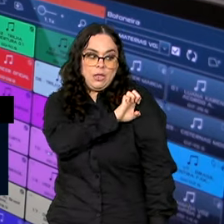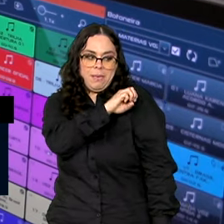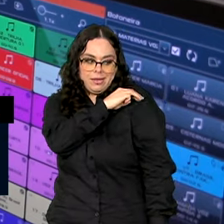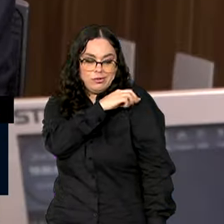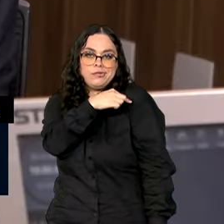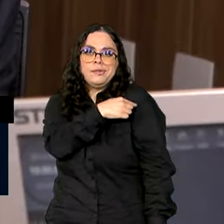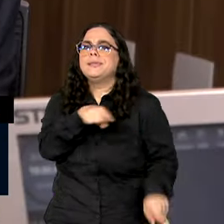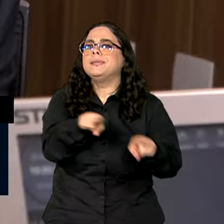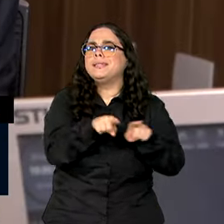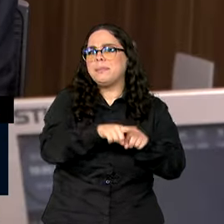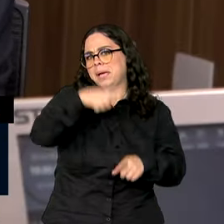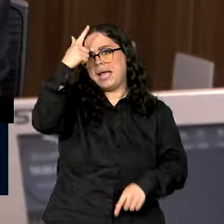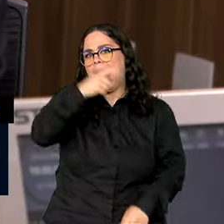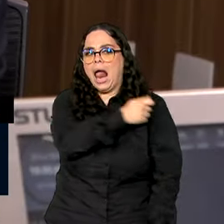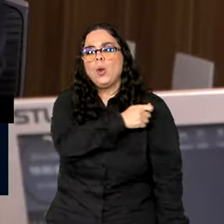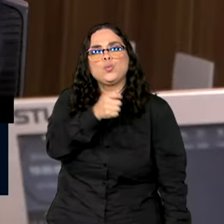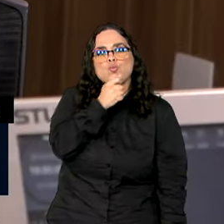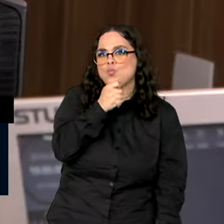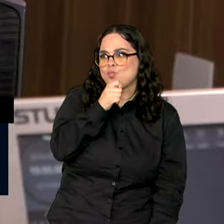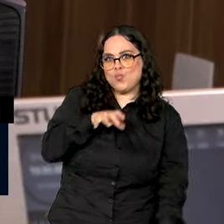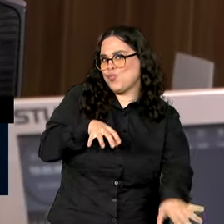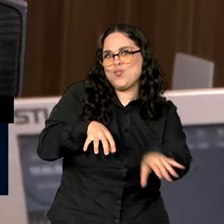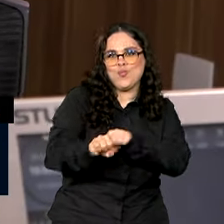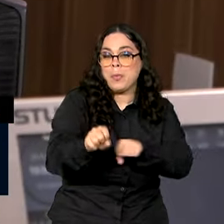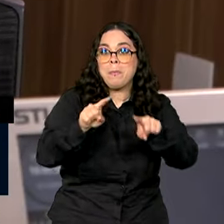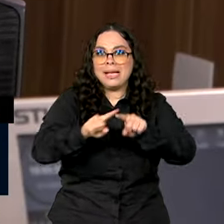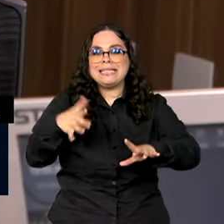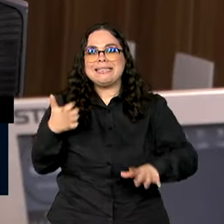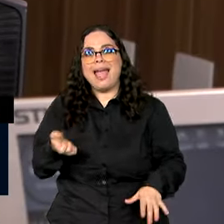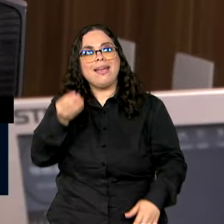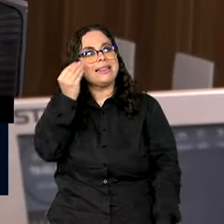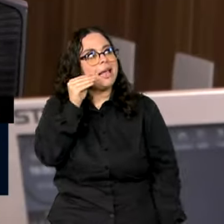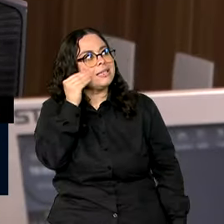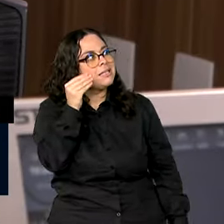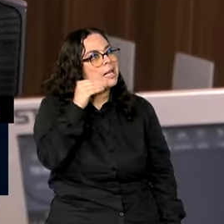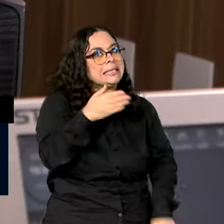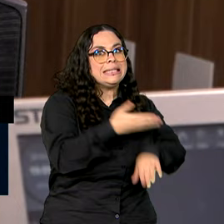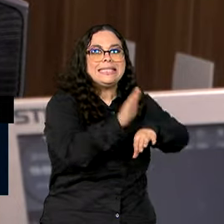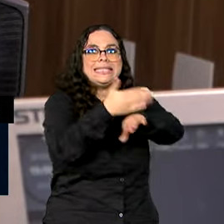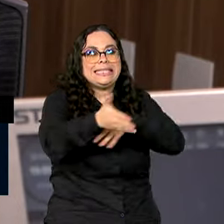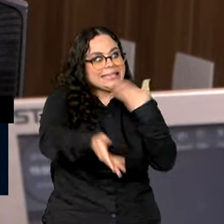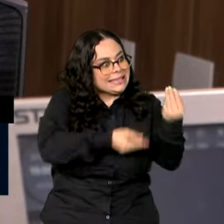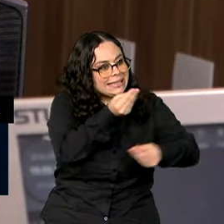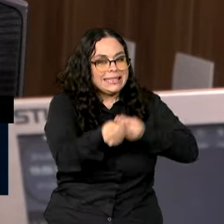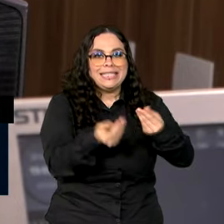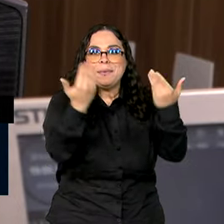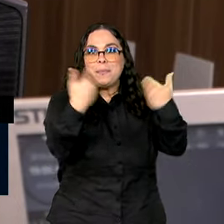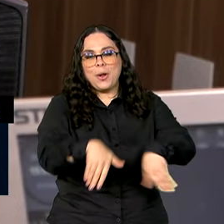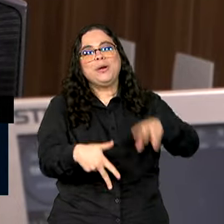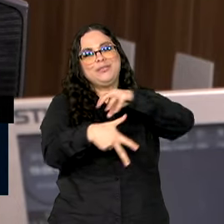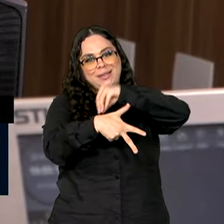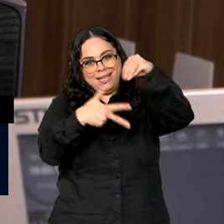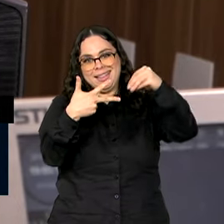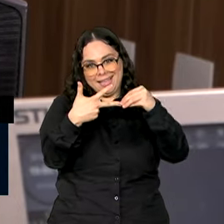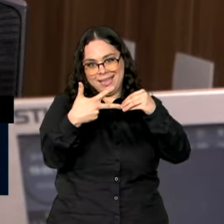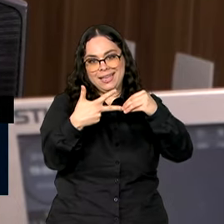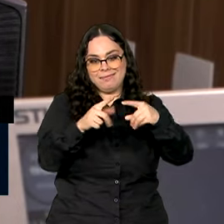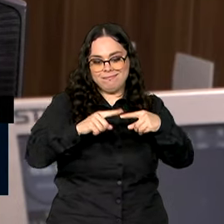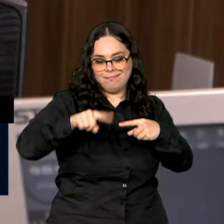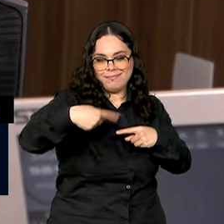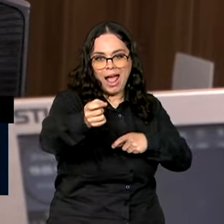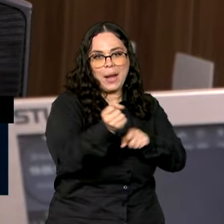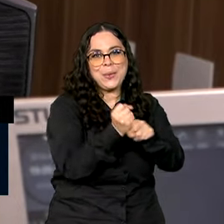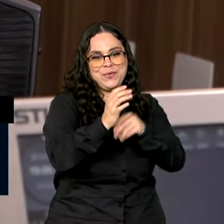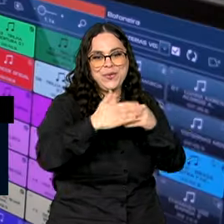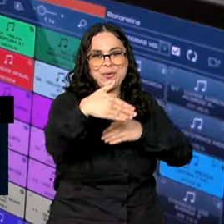aqueles que não Concluir ainda mas querem começar a treinar para fazer o Enem nos próximos